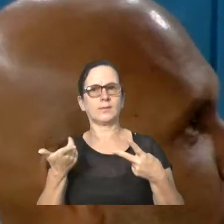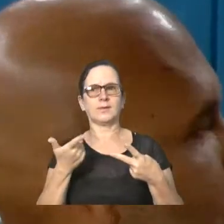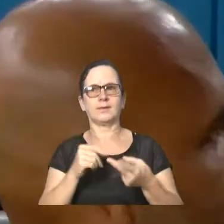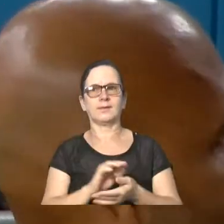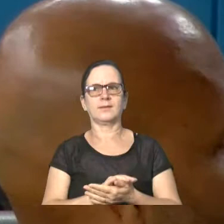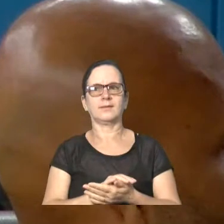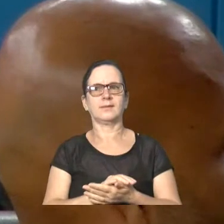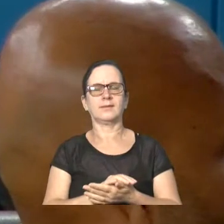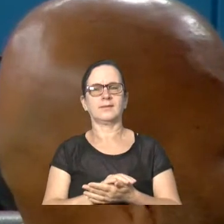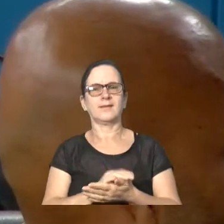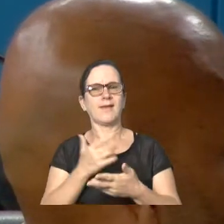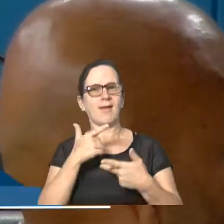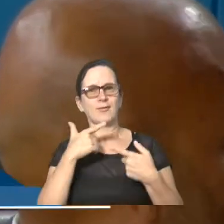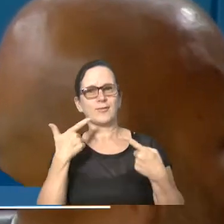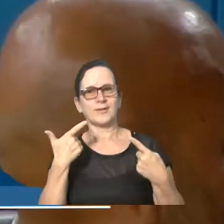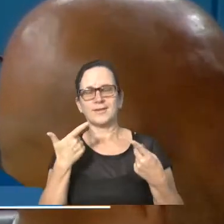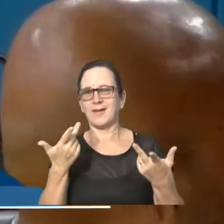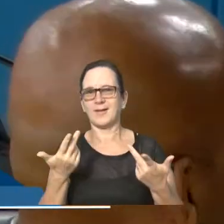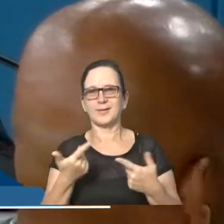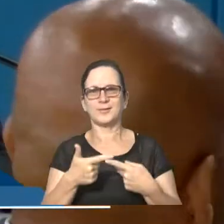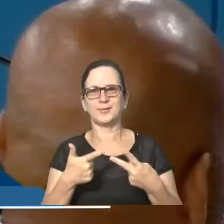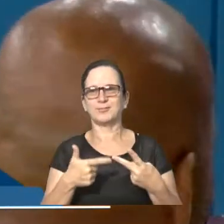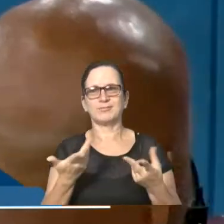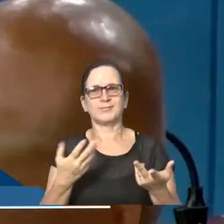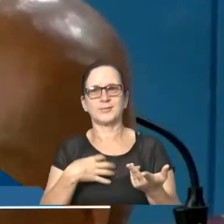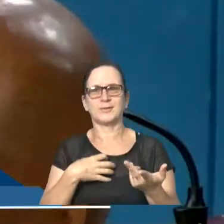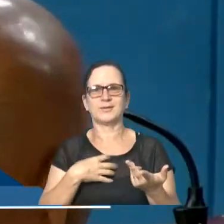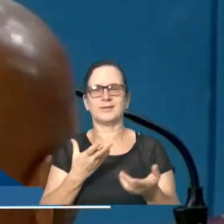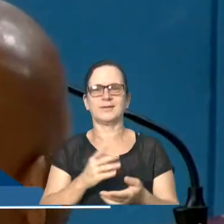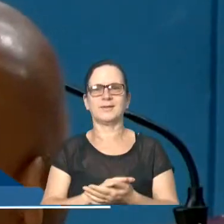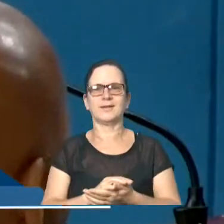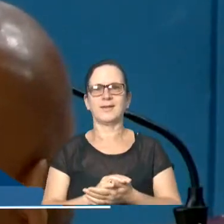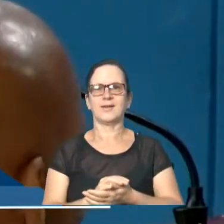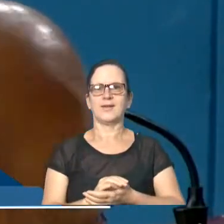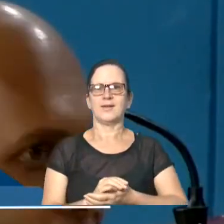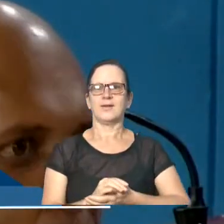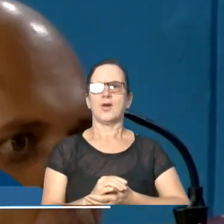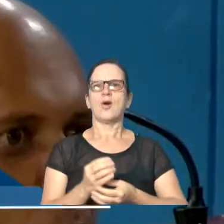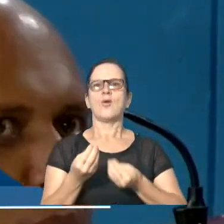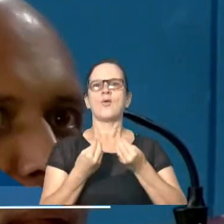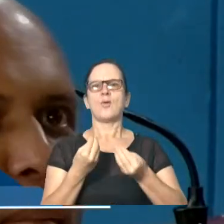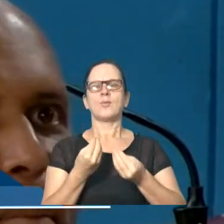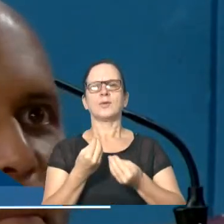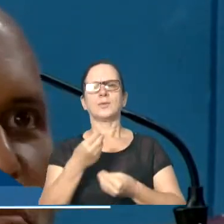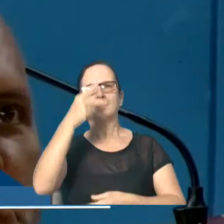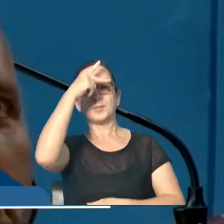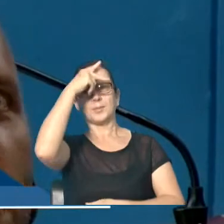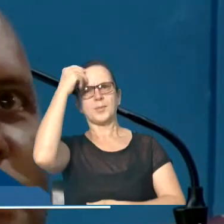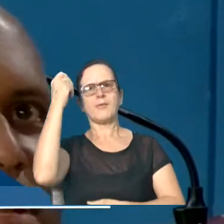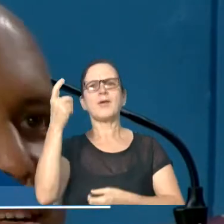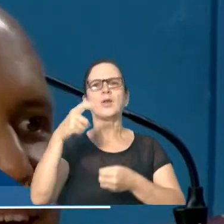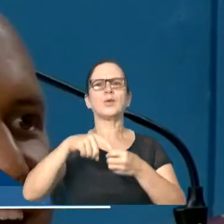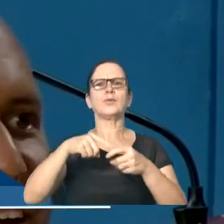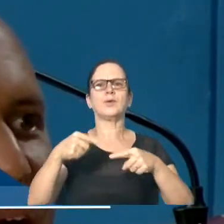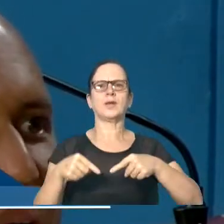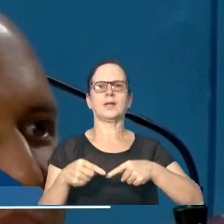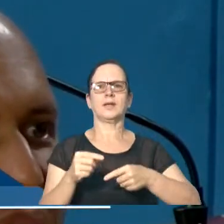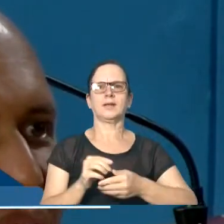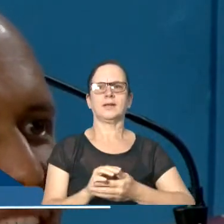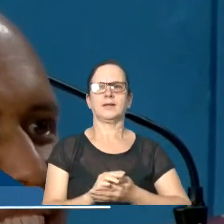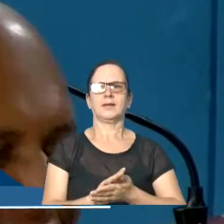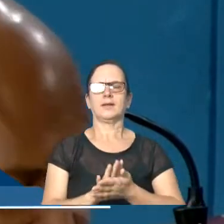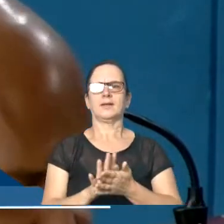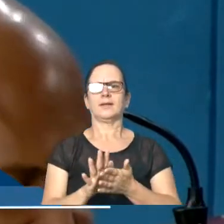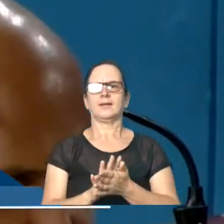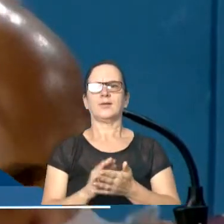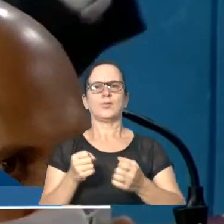que eu acho engraçado a atitude deles. Cara, como é que vocês querem que o prefeito venha aqui? Sérgio, com 1,80m, é ex-boxeador,